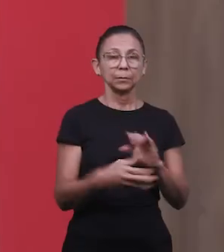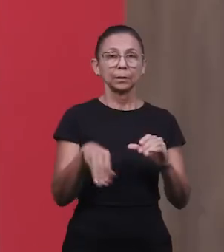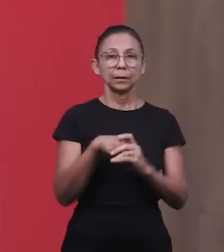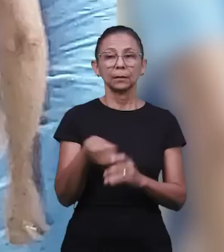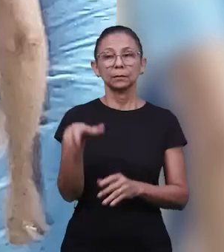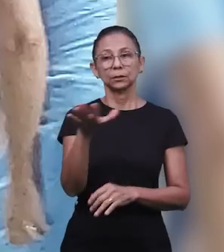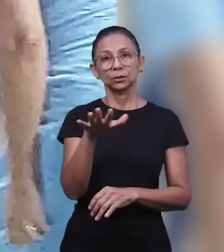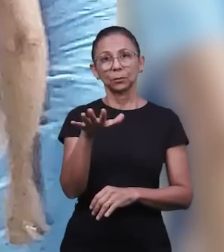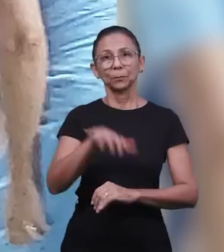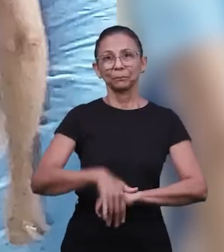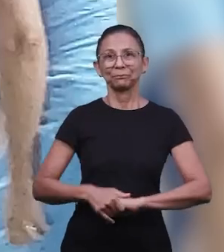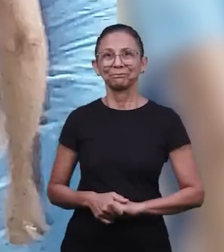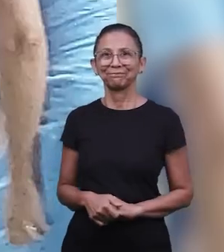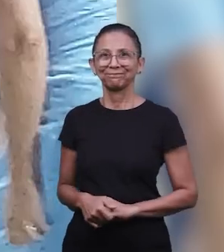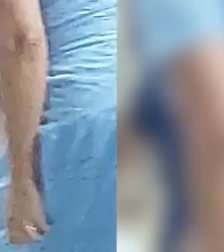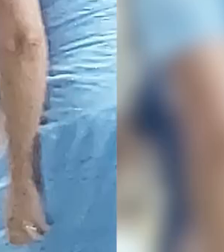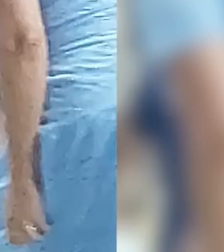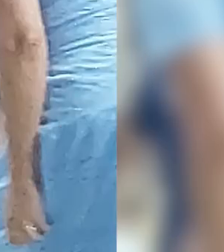na região.